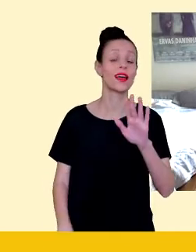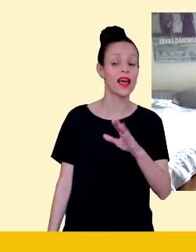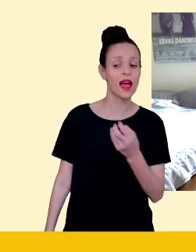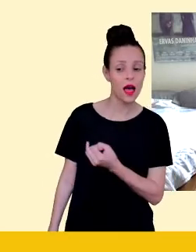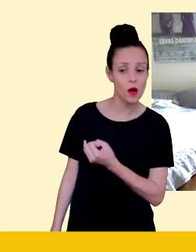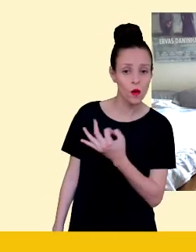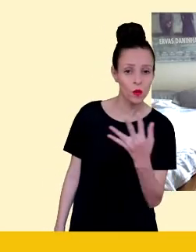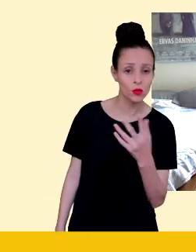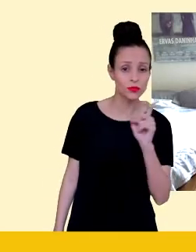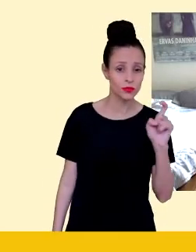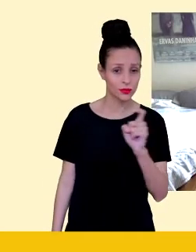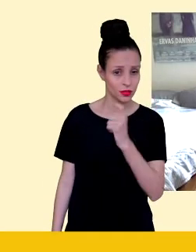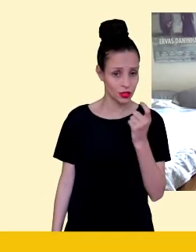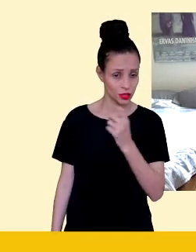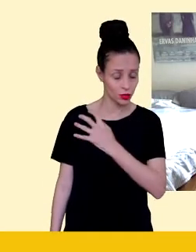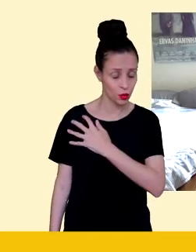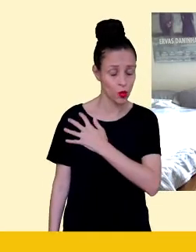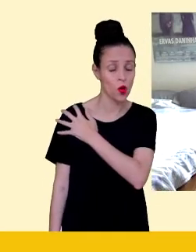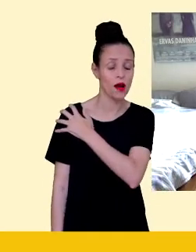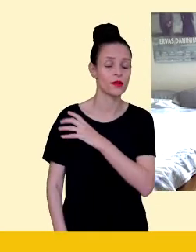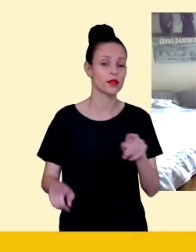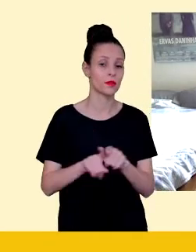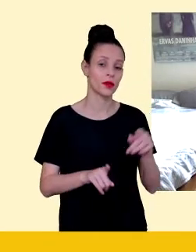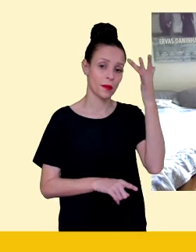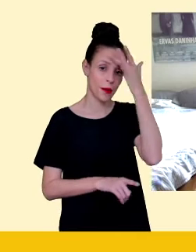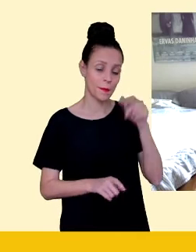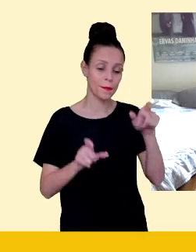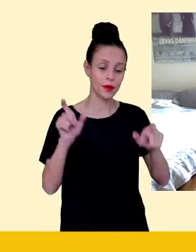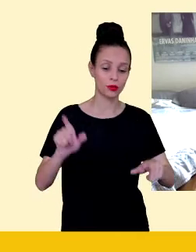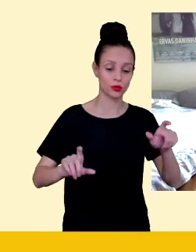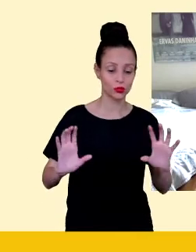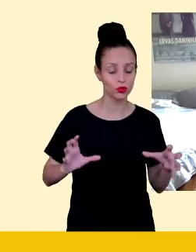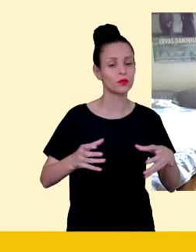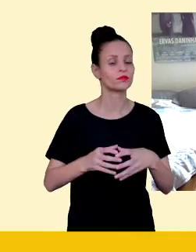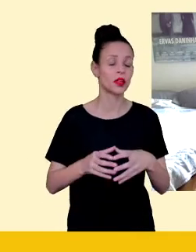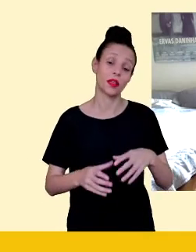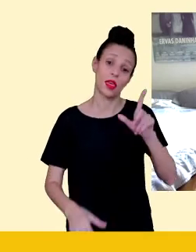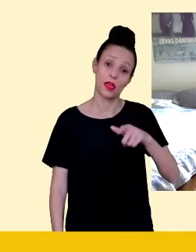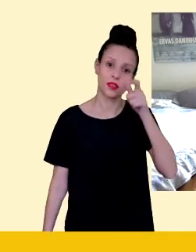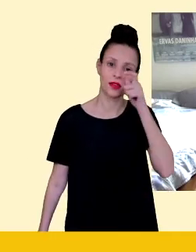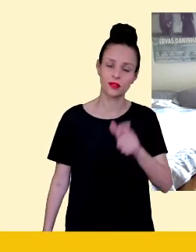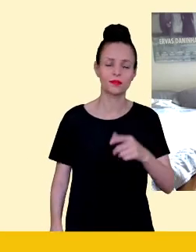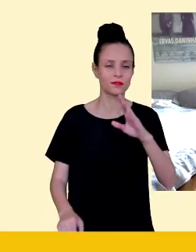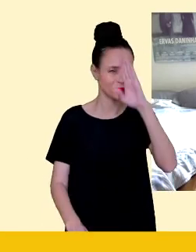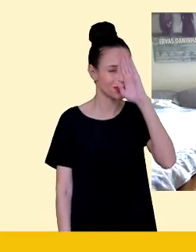tiveram efeitos que para alguns dos ex-guardas ou para algumas das pessoas da comunidade parece que interessavam,